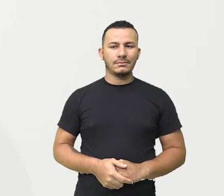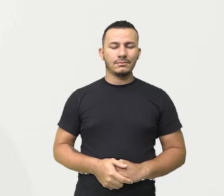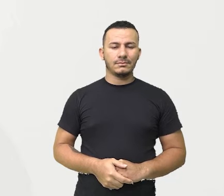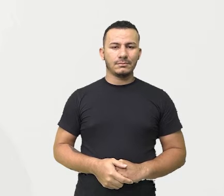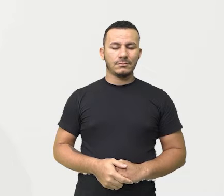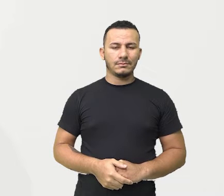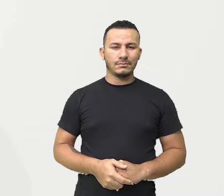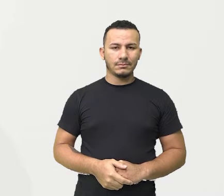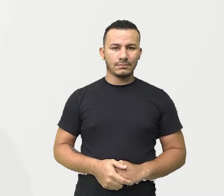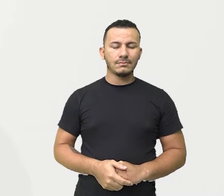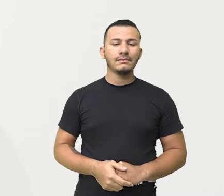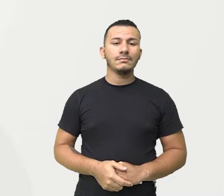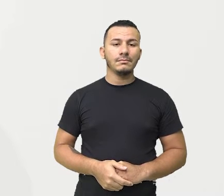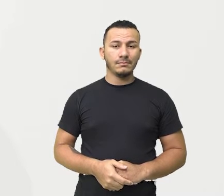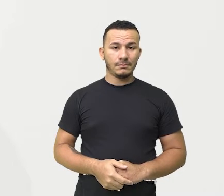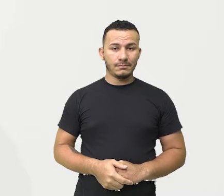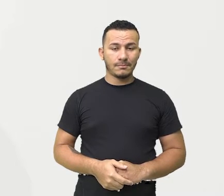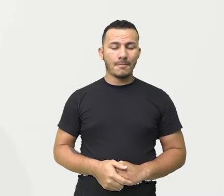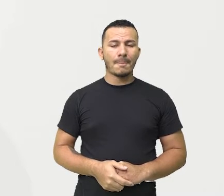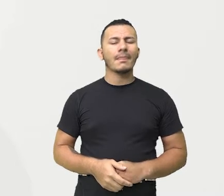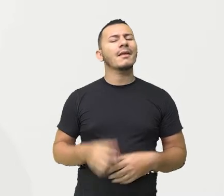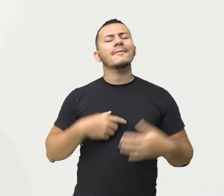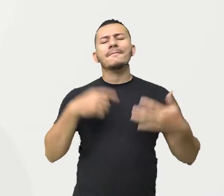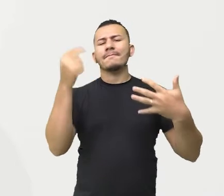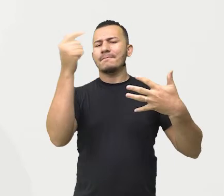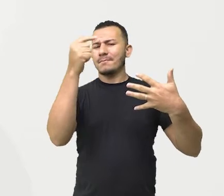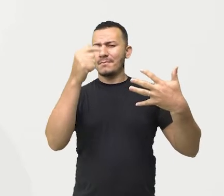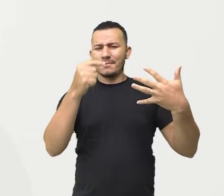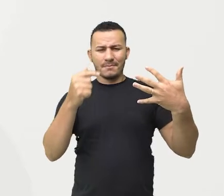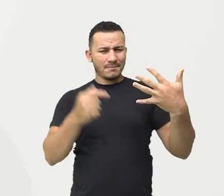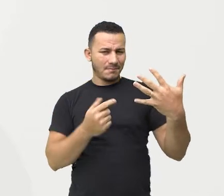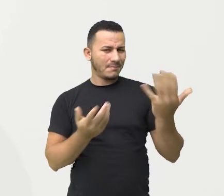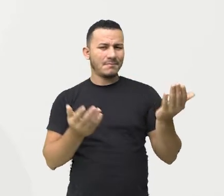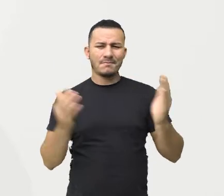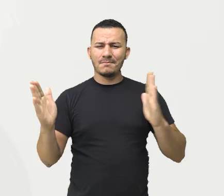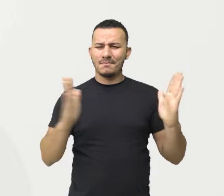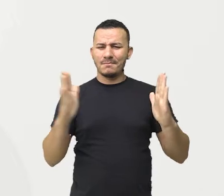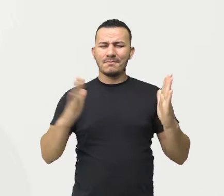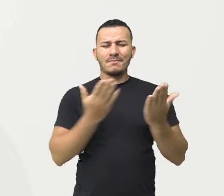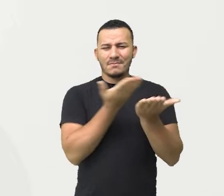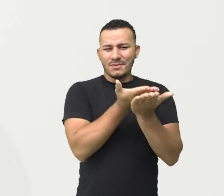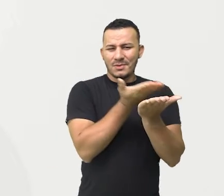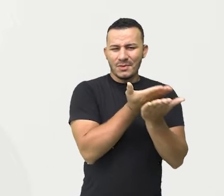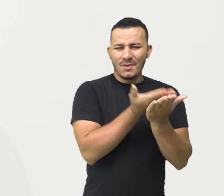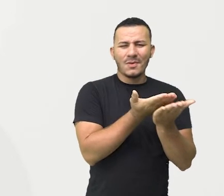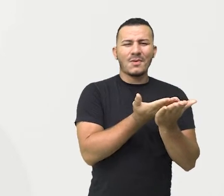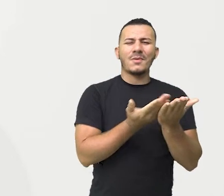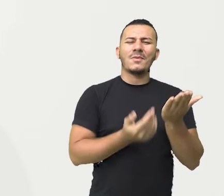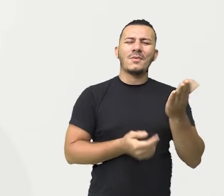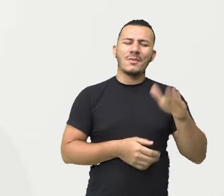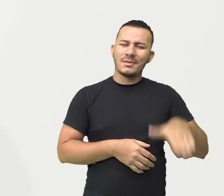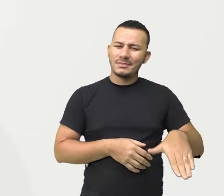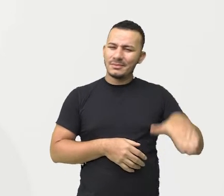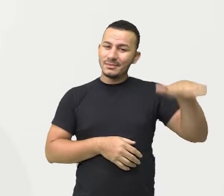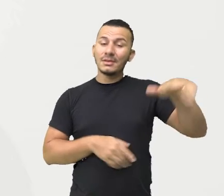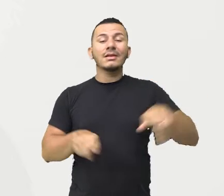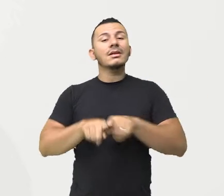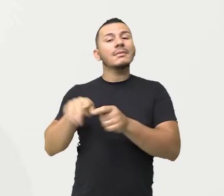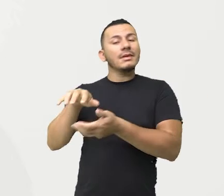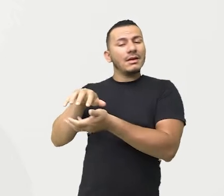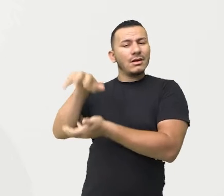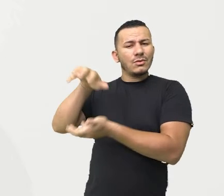Pensando nisso, em toda essa curiosidade que nós temos na idade escolar e a idade de adulto também, é importante termos